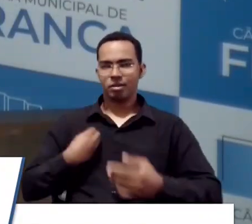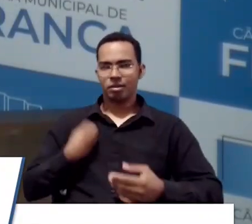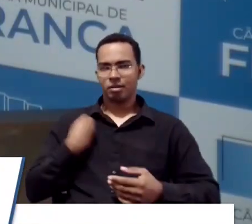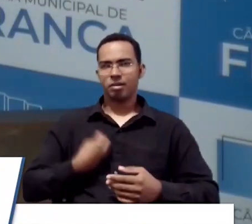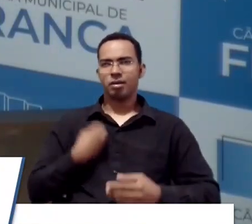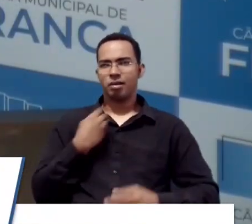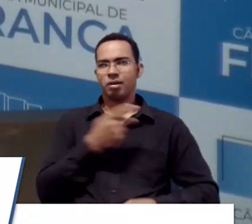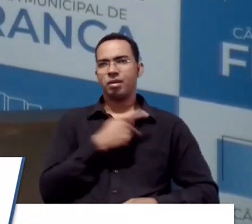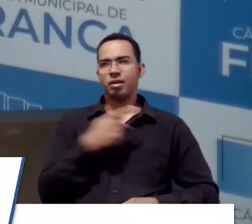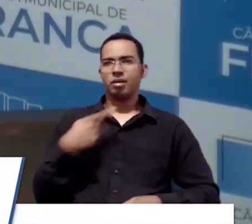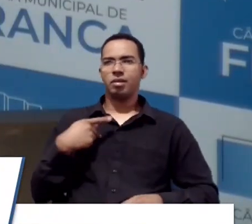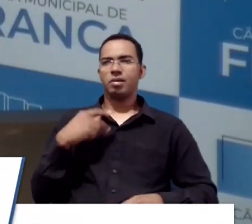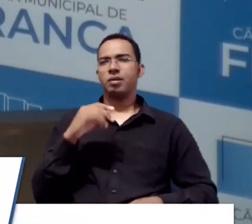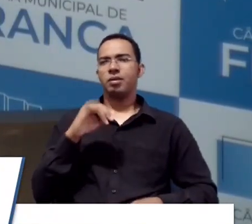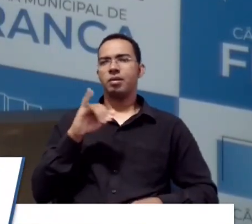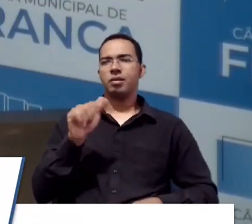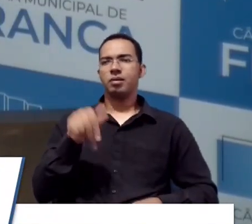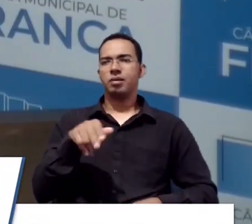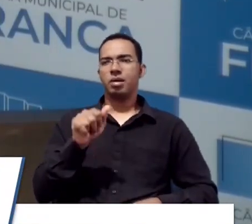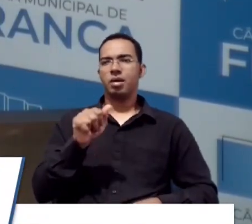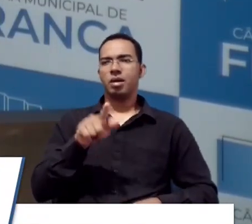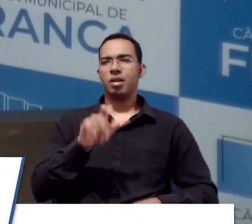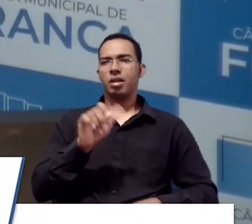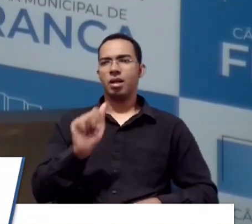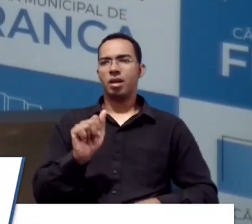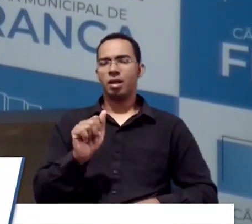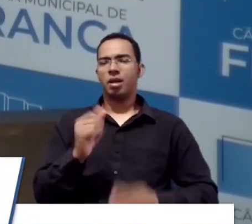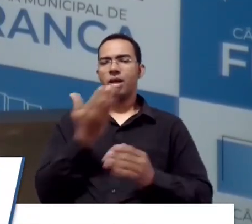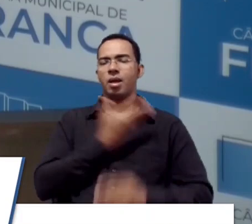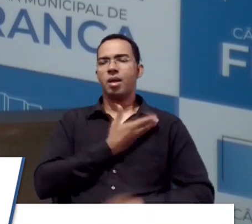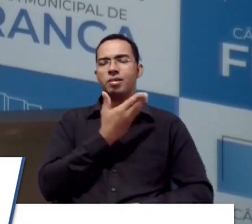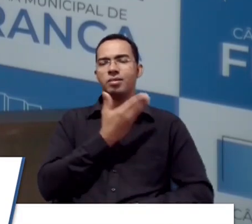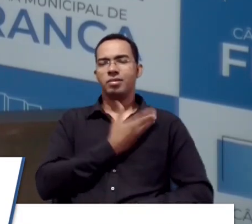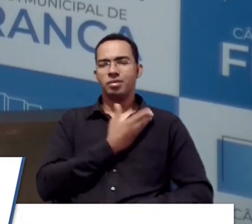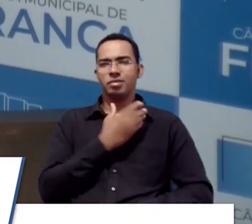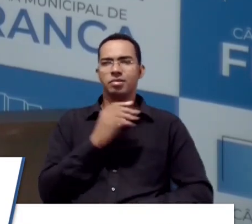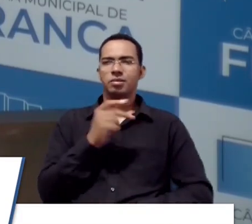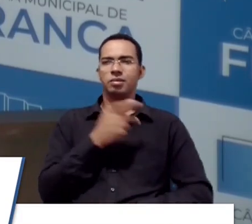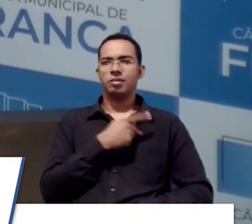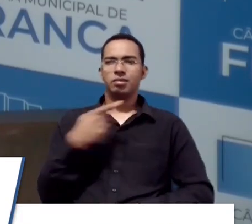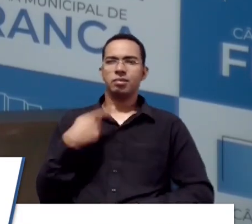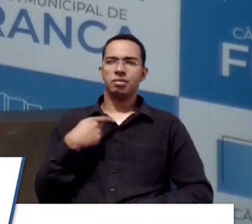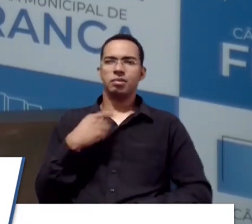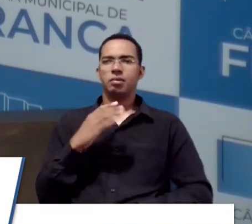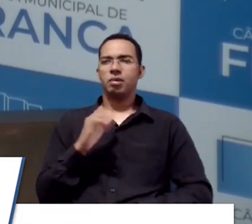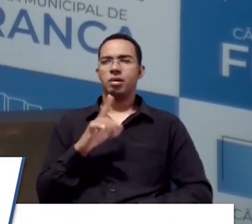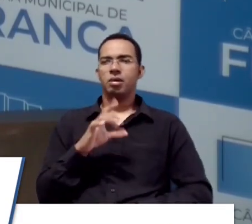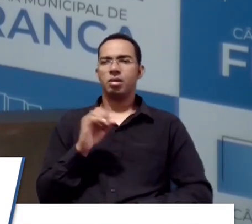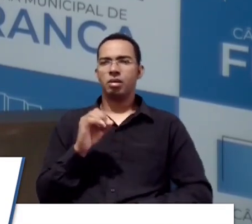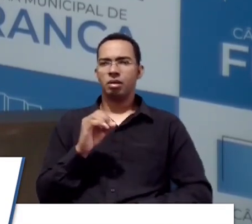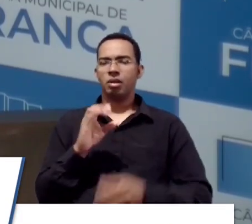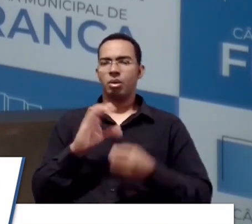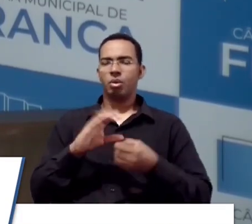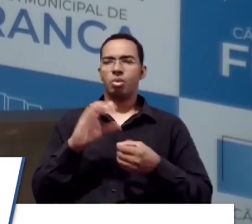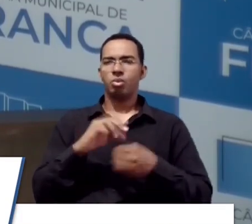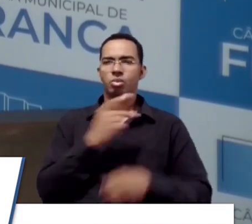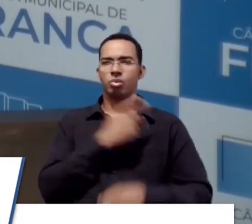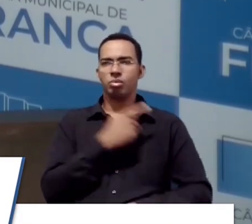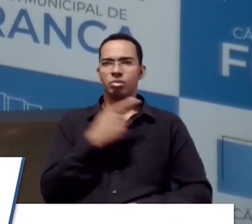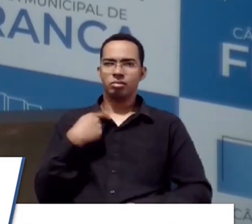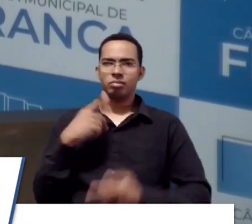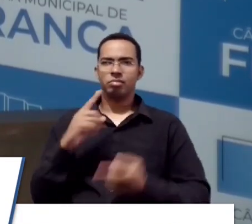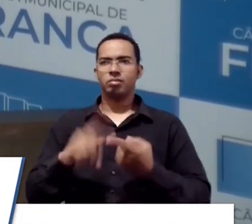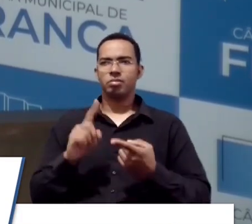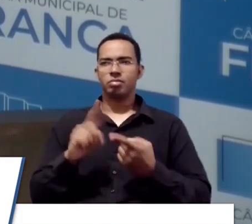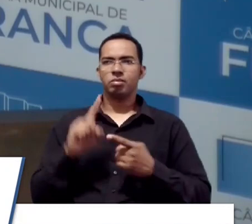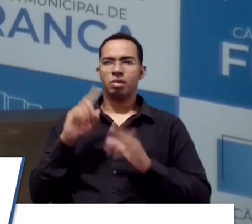Joana Lamarca, grande intercessora, amiga, pastor Osney, pastor Cláudio, presidente do Conselho de Pastores, também da